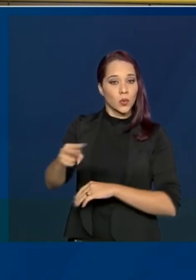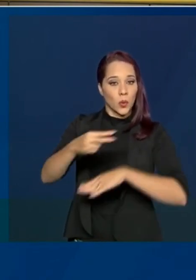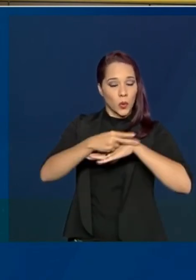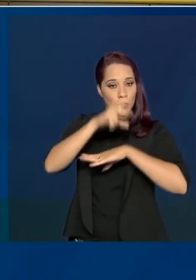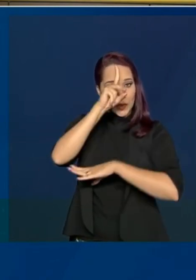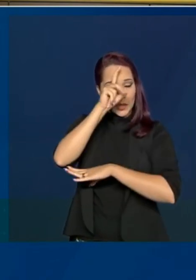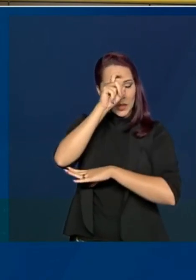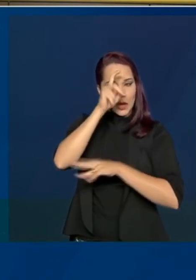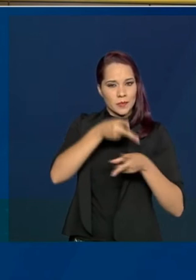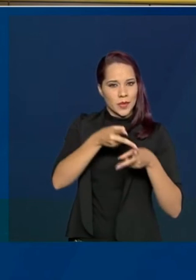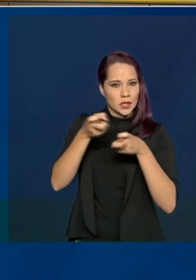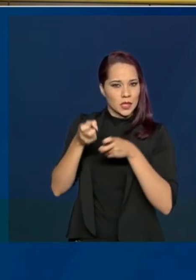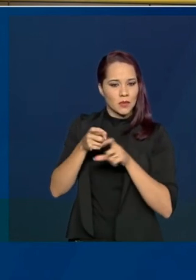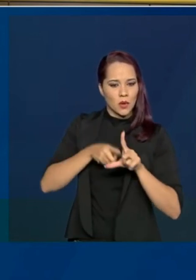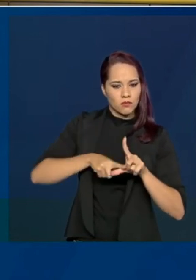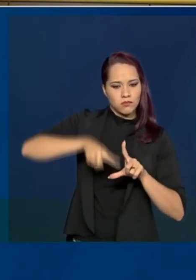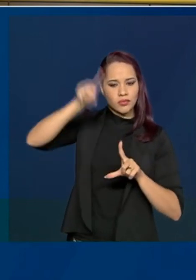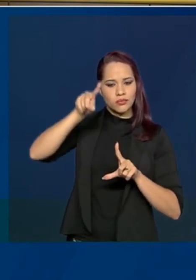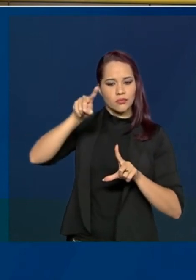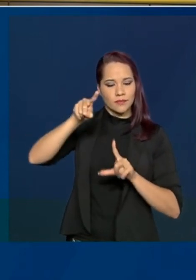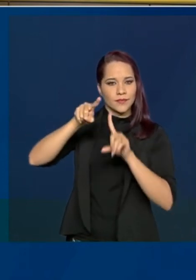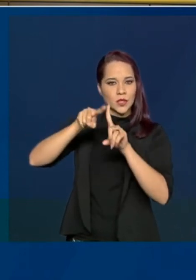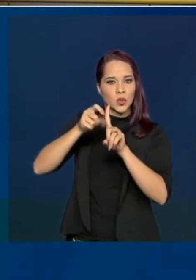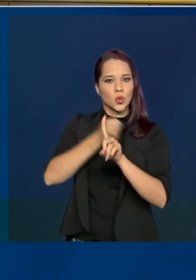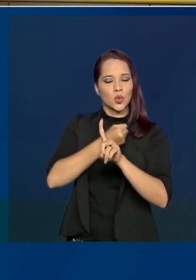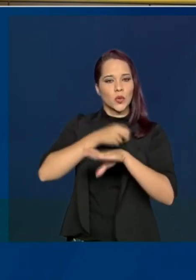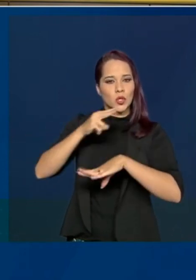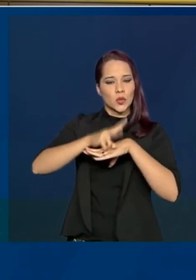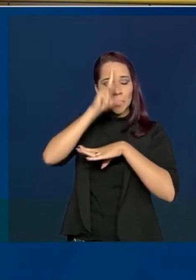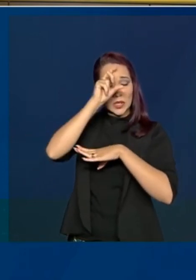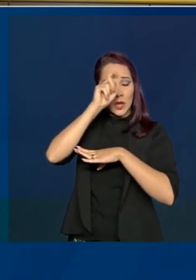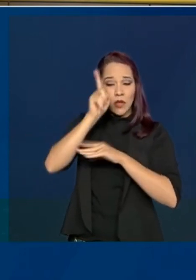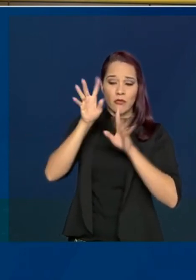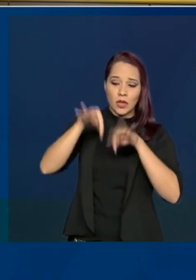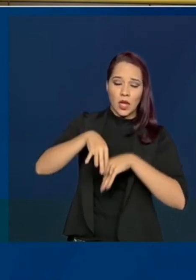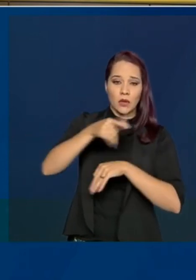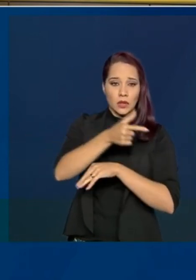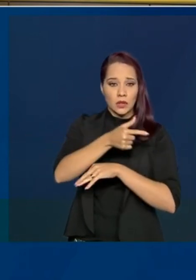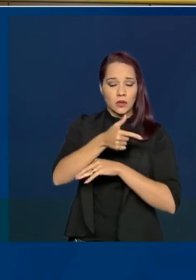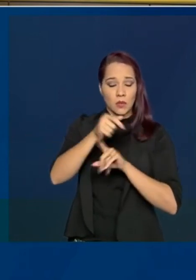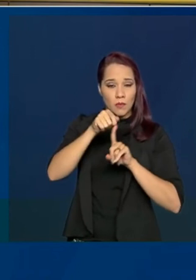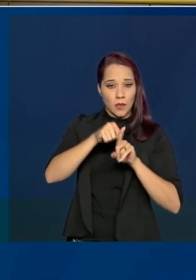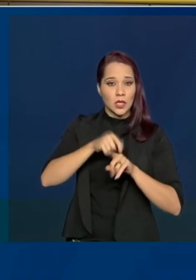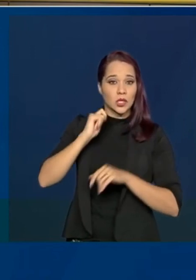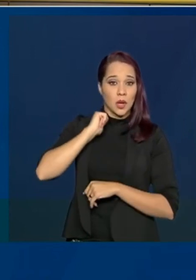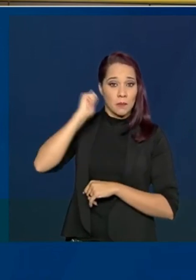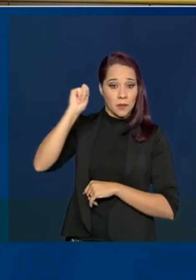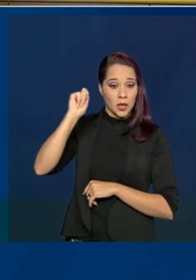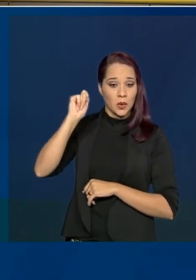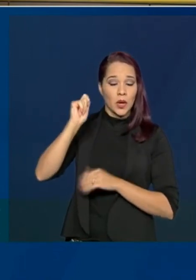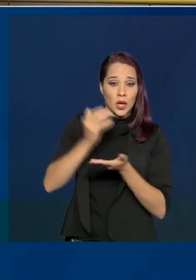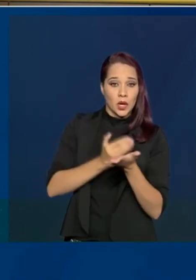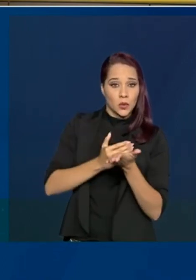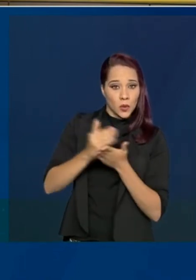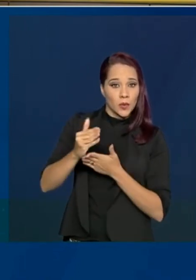gente percebe que o pico do número de hospitalizações se deu entre o final do mês de abril e no